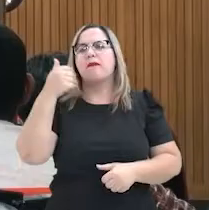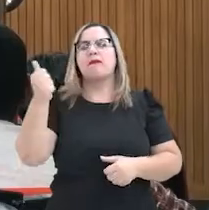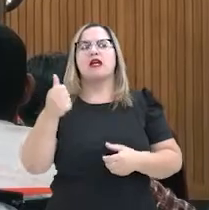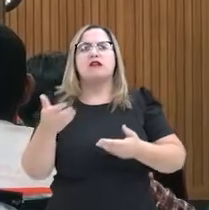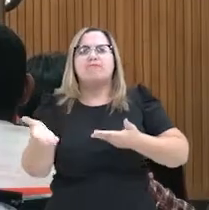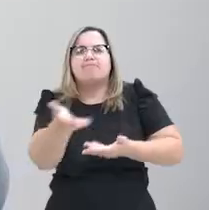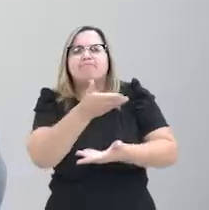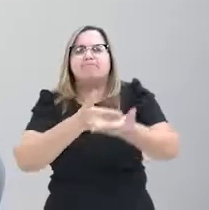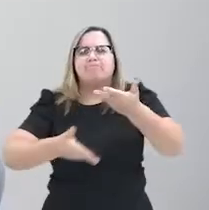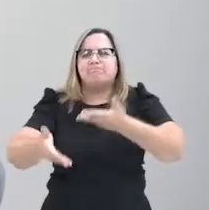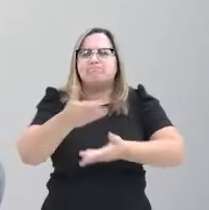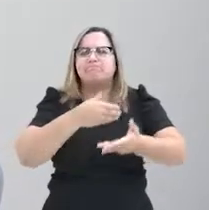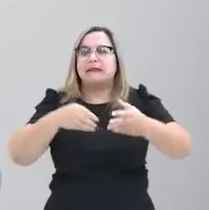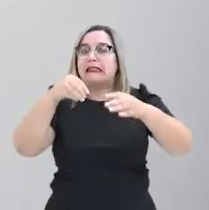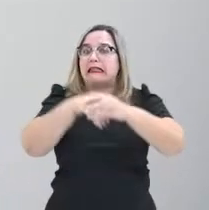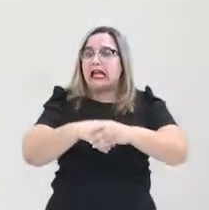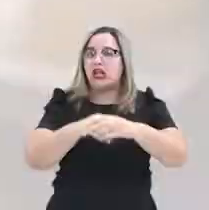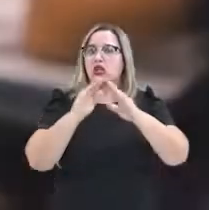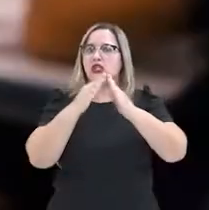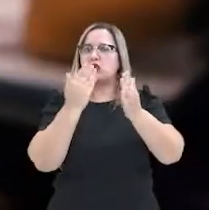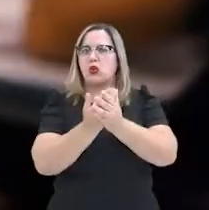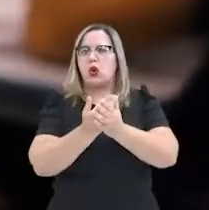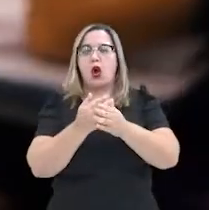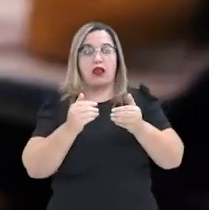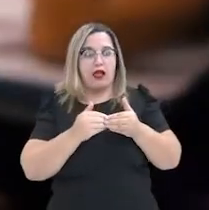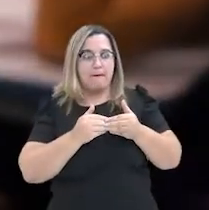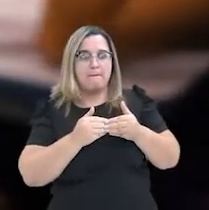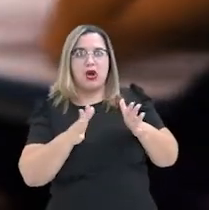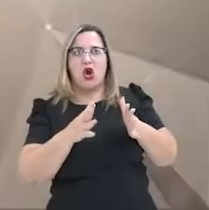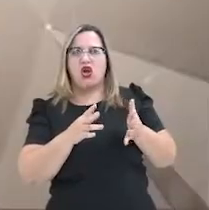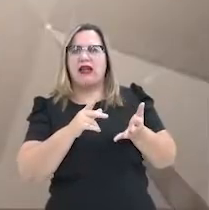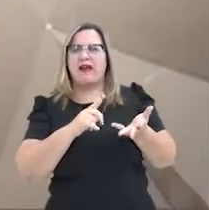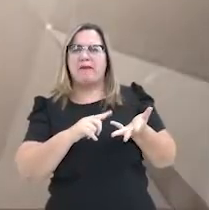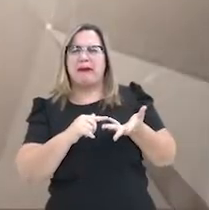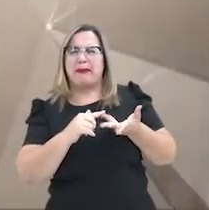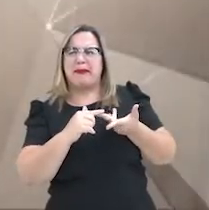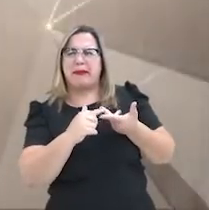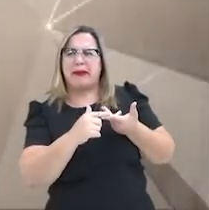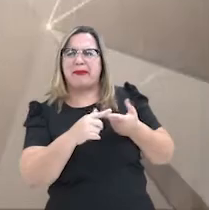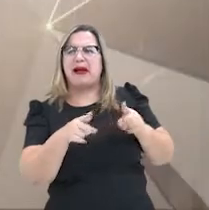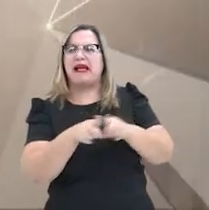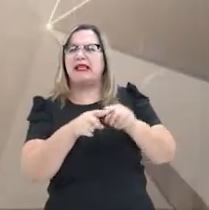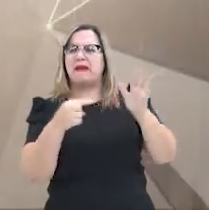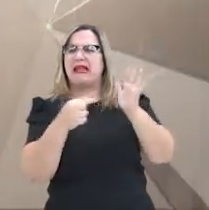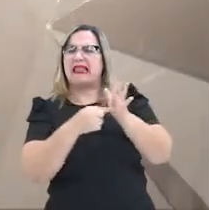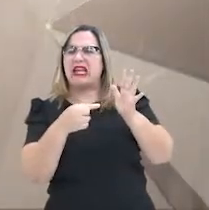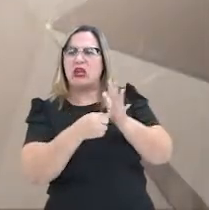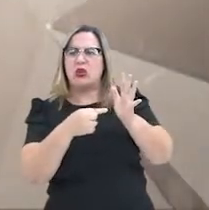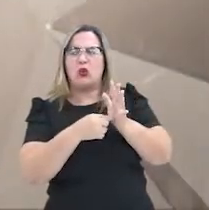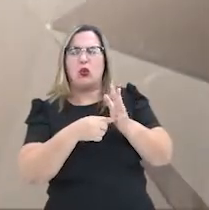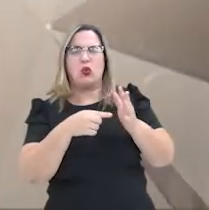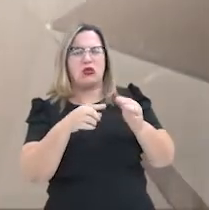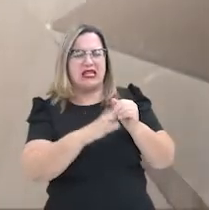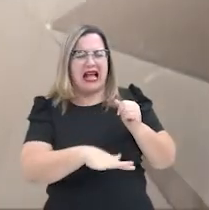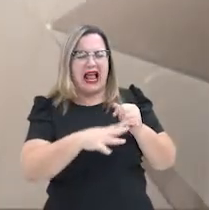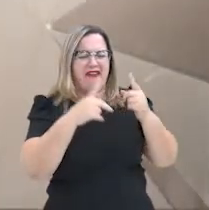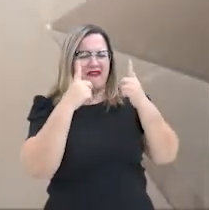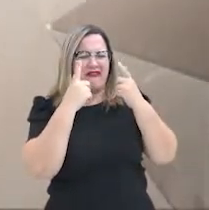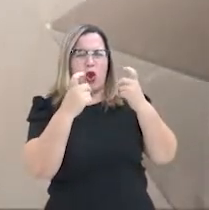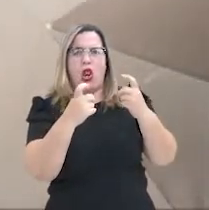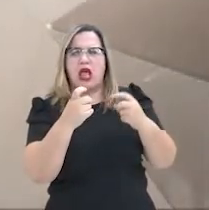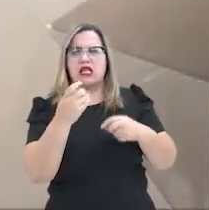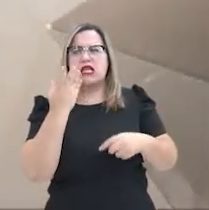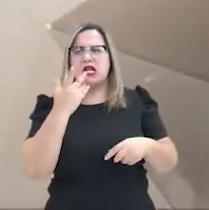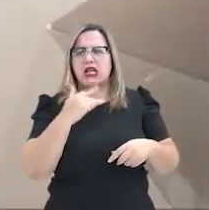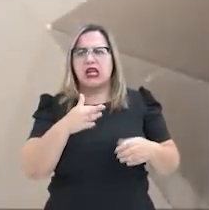a interlocução entre escolas, porta de entrada de muitas demandas e denúncias de situações